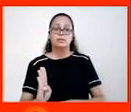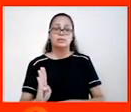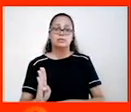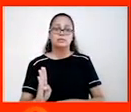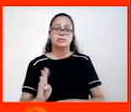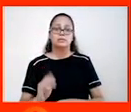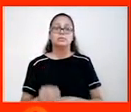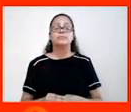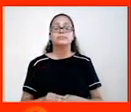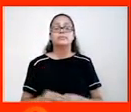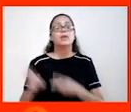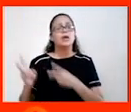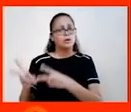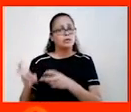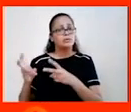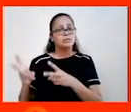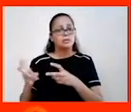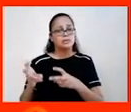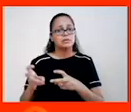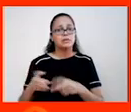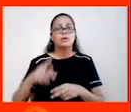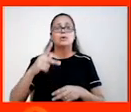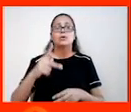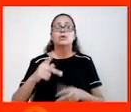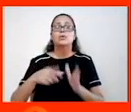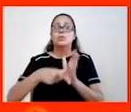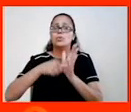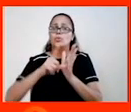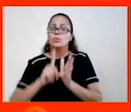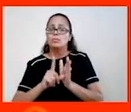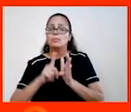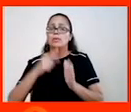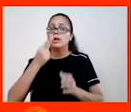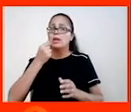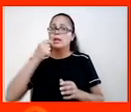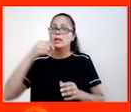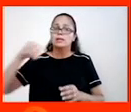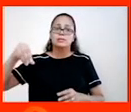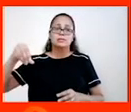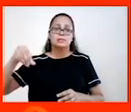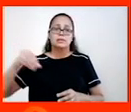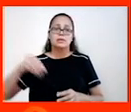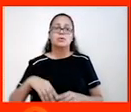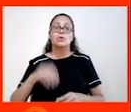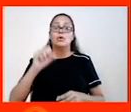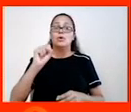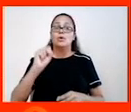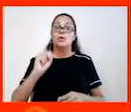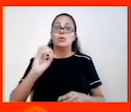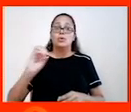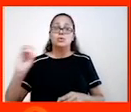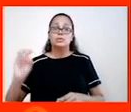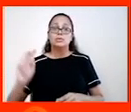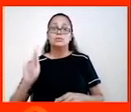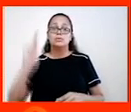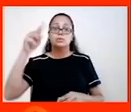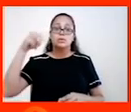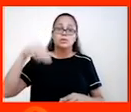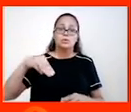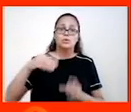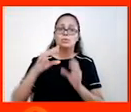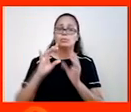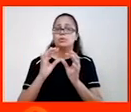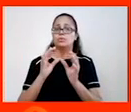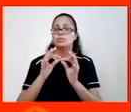falar da exploração de pré-sal. Olha só a extensão da camada. 800 km de extensão por